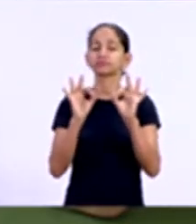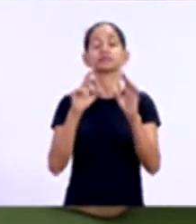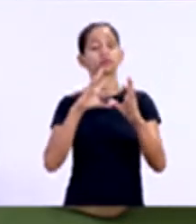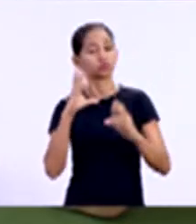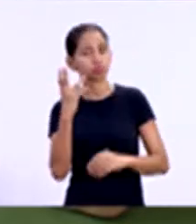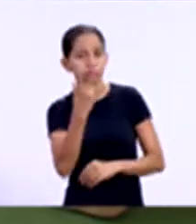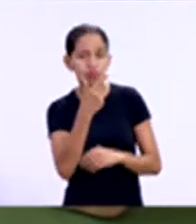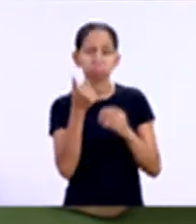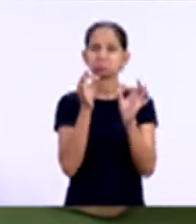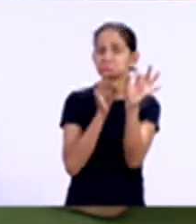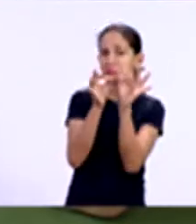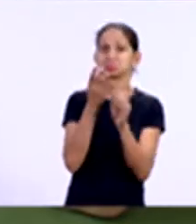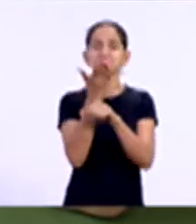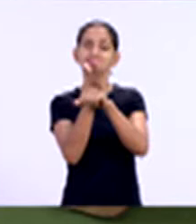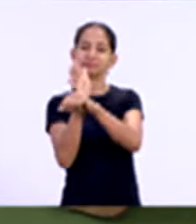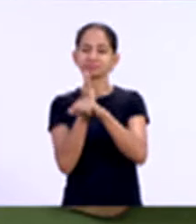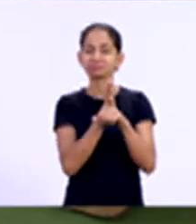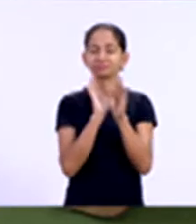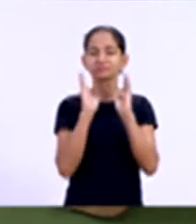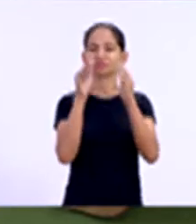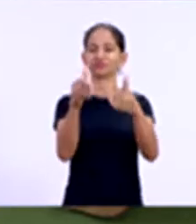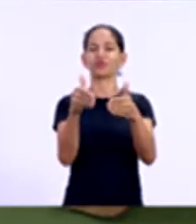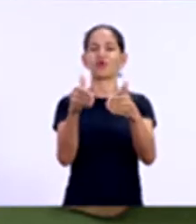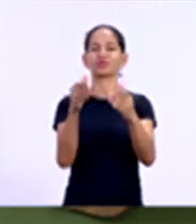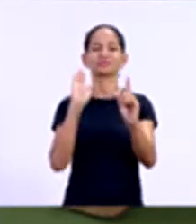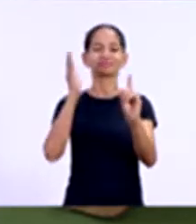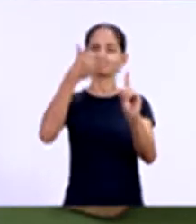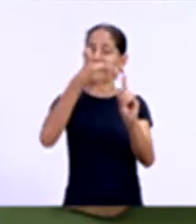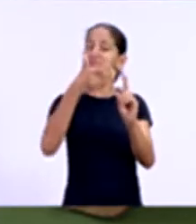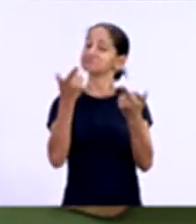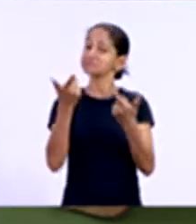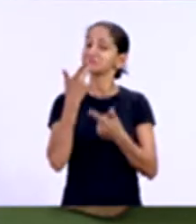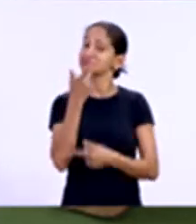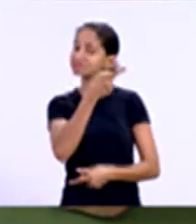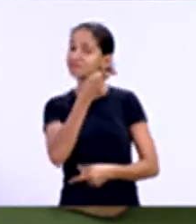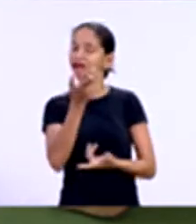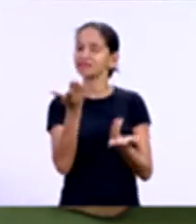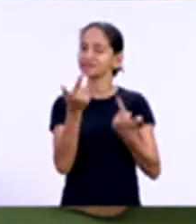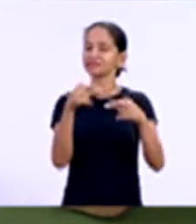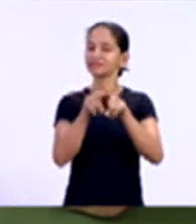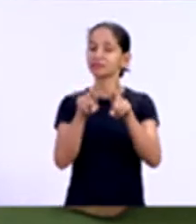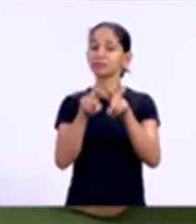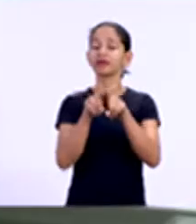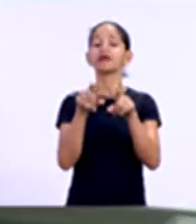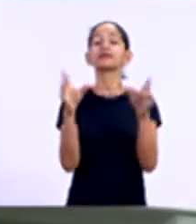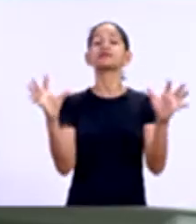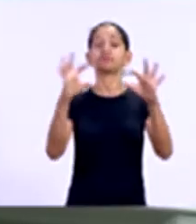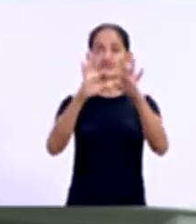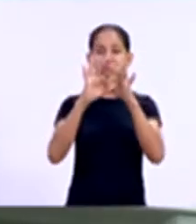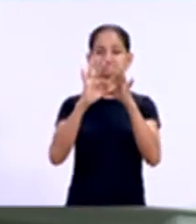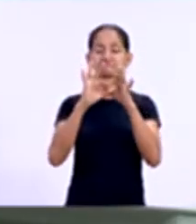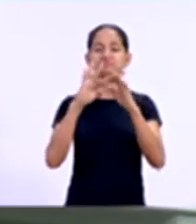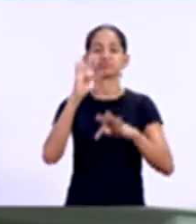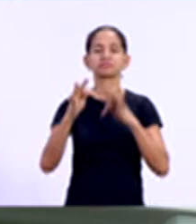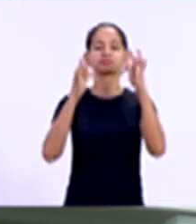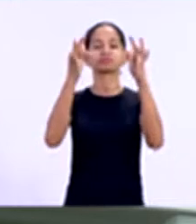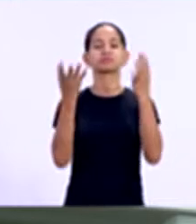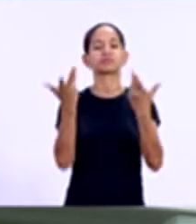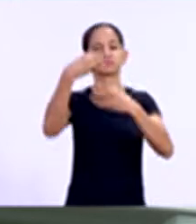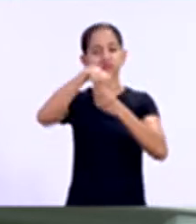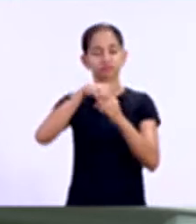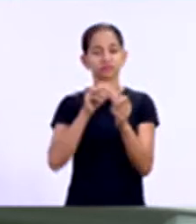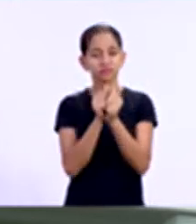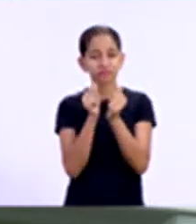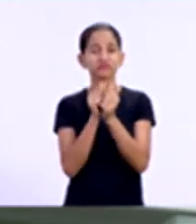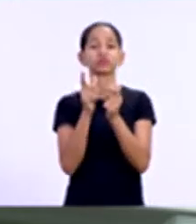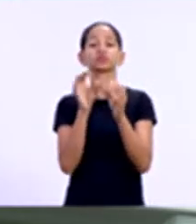né, bem prático, bem dinâmico, que ele diz mesmo aí. Falando de contextualização tecnológica, a educação à